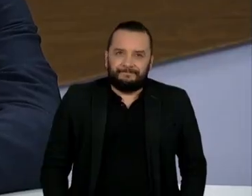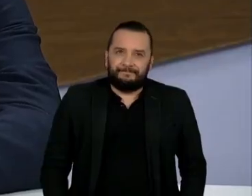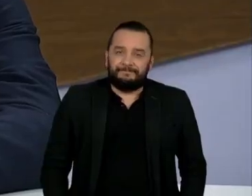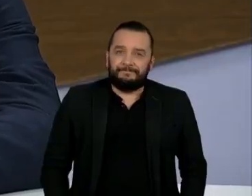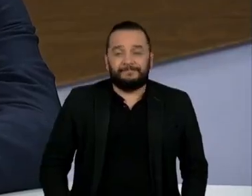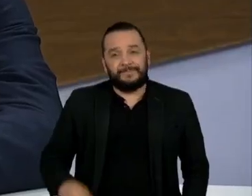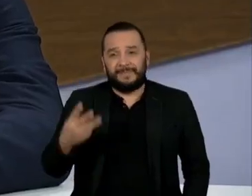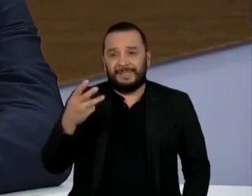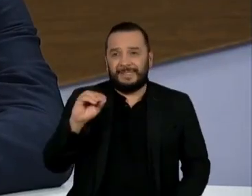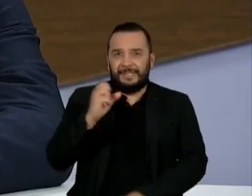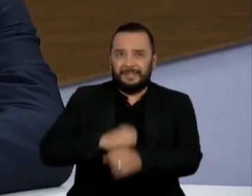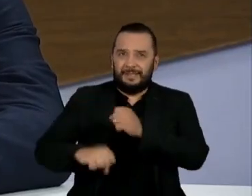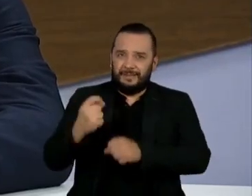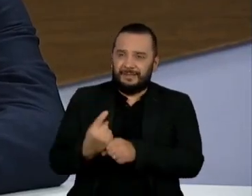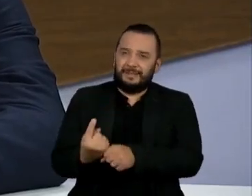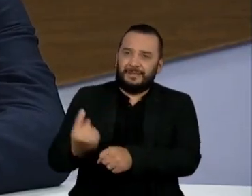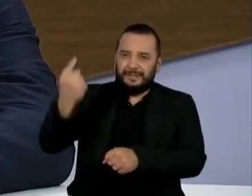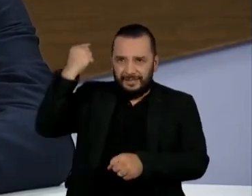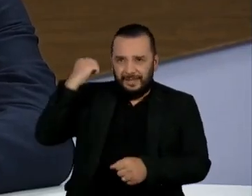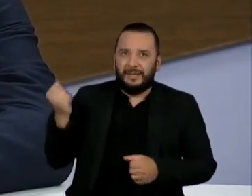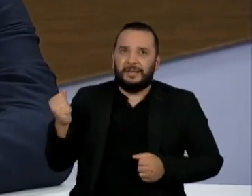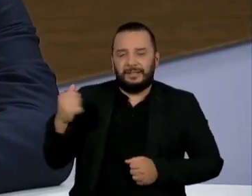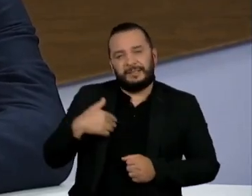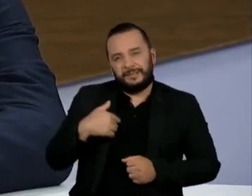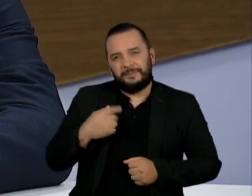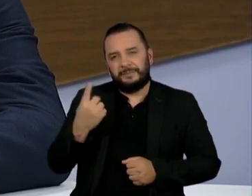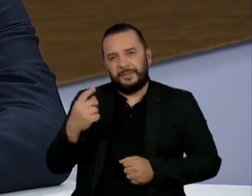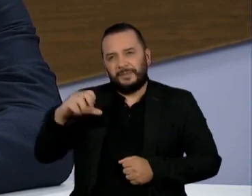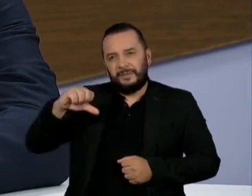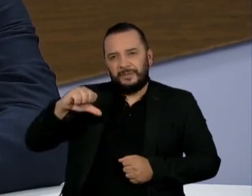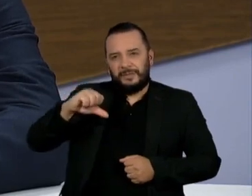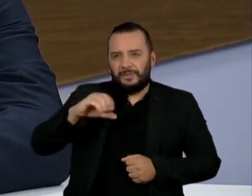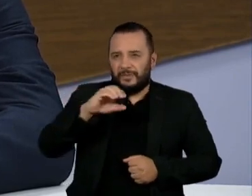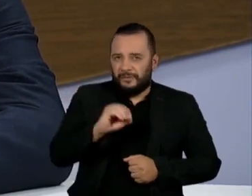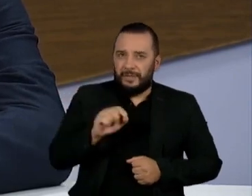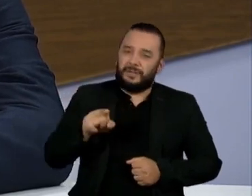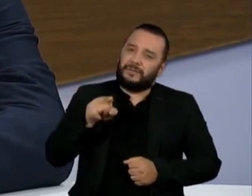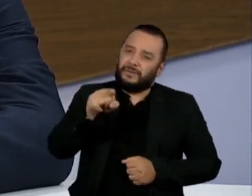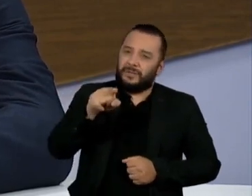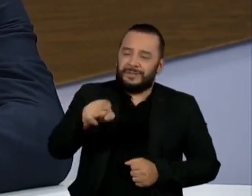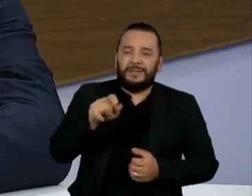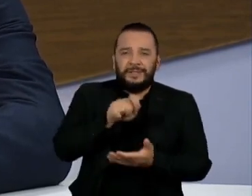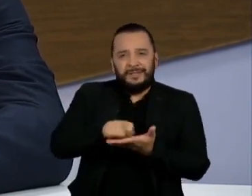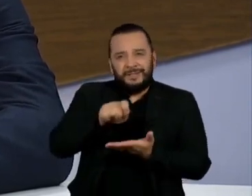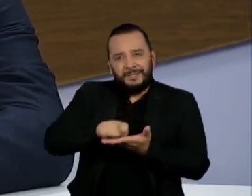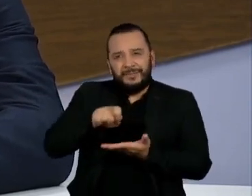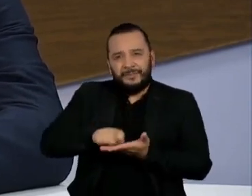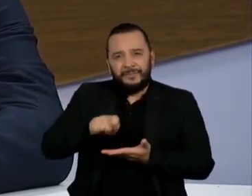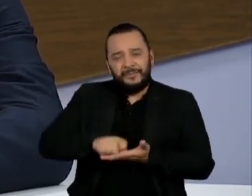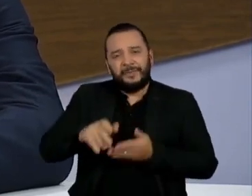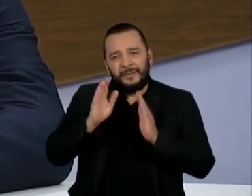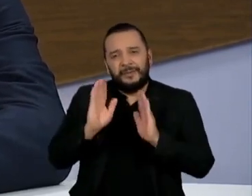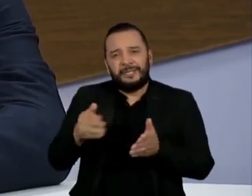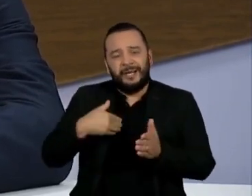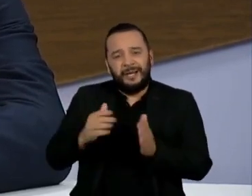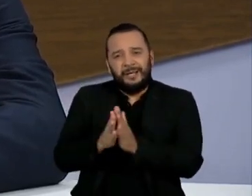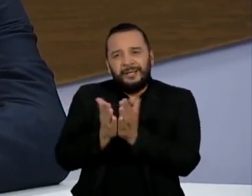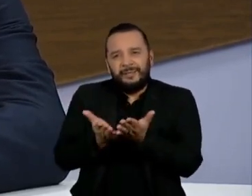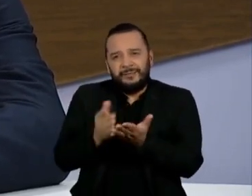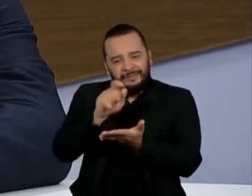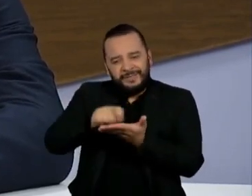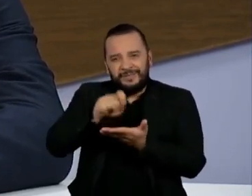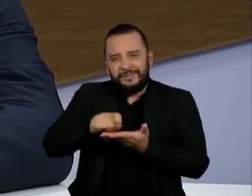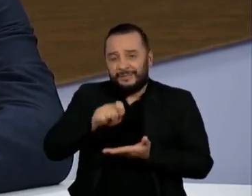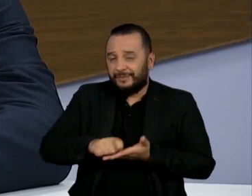Mais ou menos 30 anos atrás, no meados dos anos 90, o senhor escreveu um ensaio que ficou bem famoso na época e